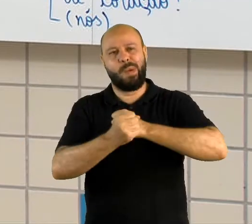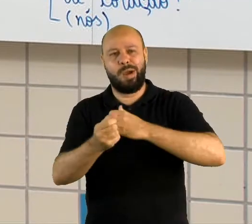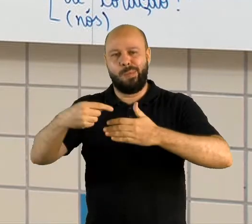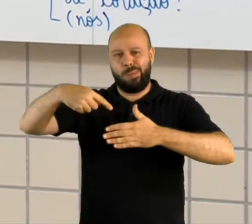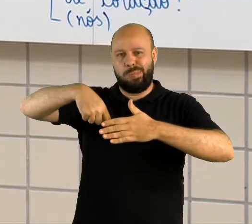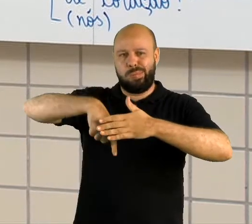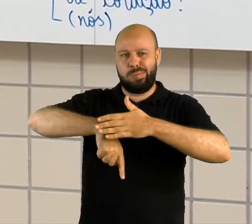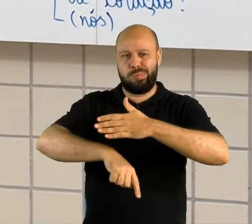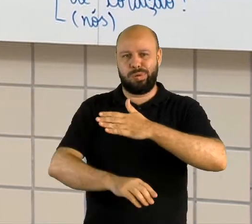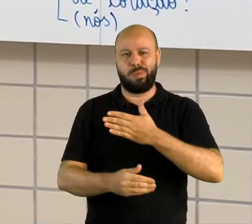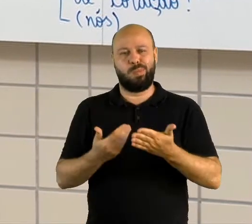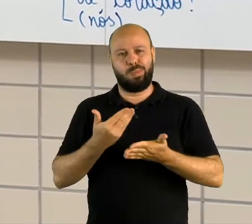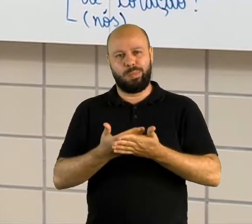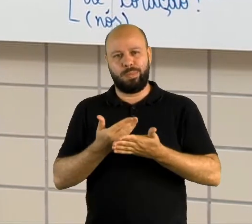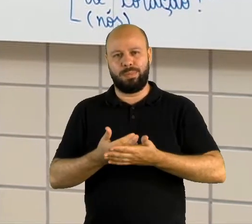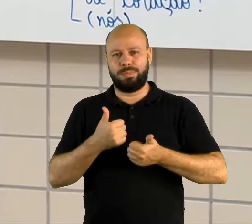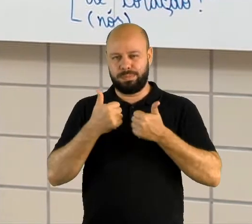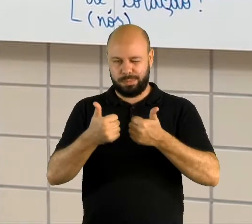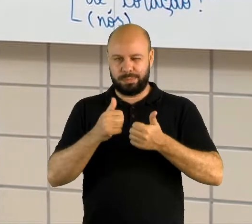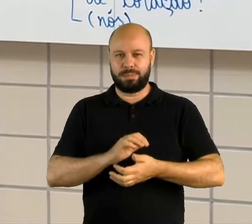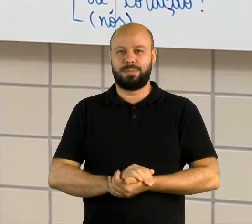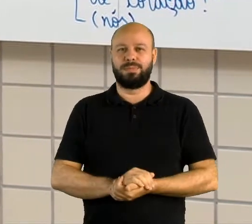nosso estudo, não é verdade?